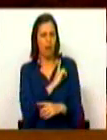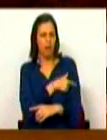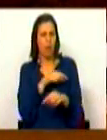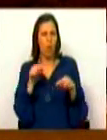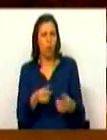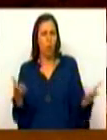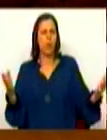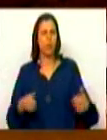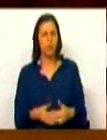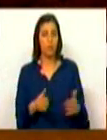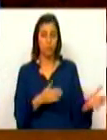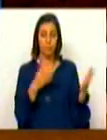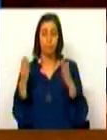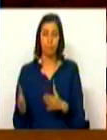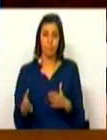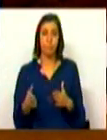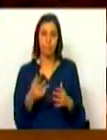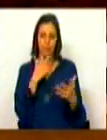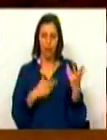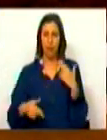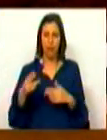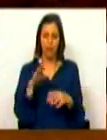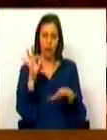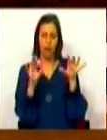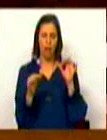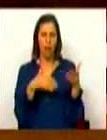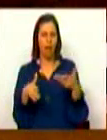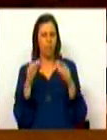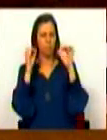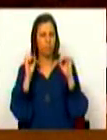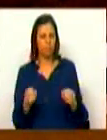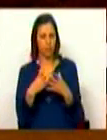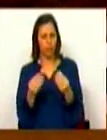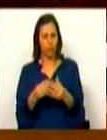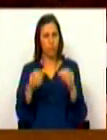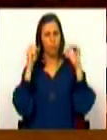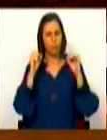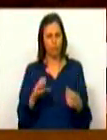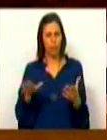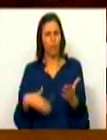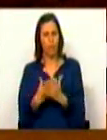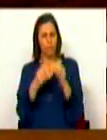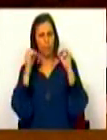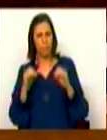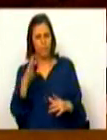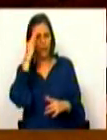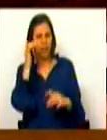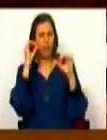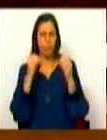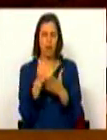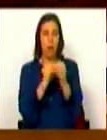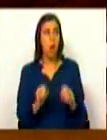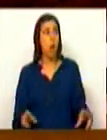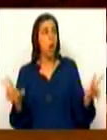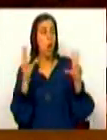de hoje? Por um lado, fazem críticas avulsas, sem estratégia, sem soluções, sem propostas, sem ideias, nada de